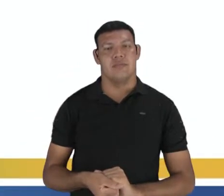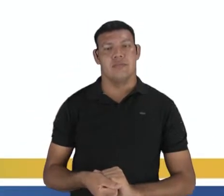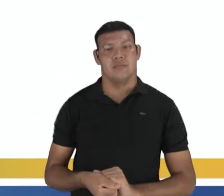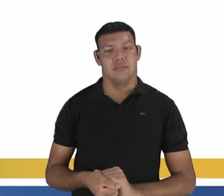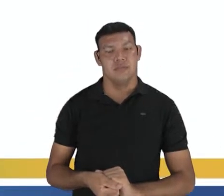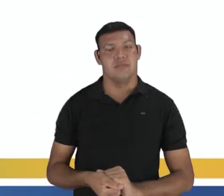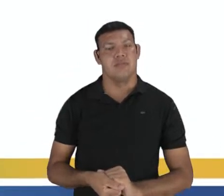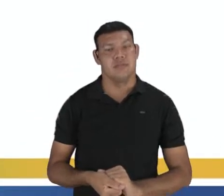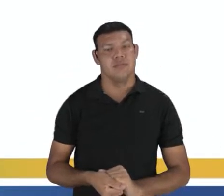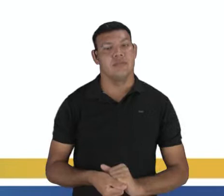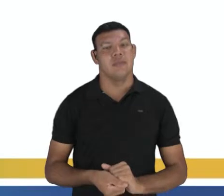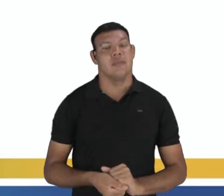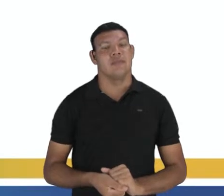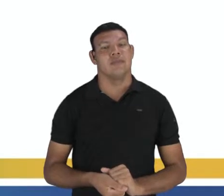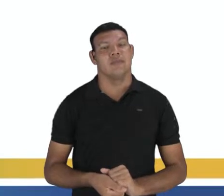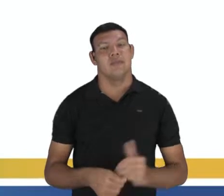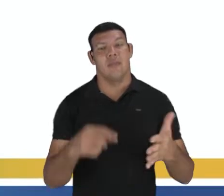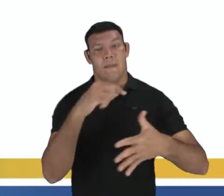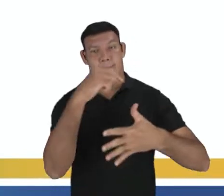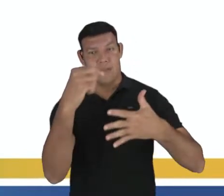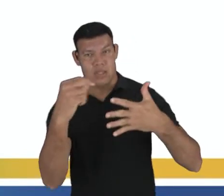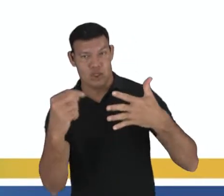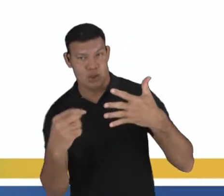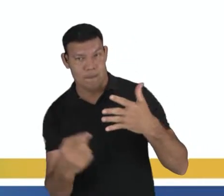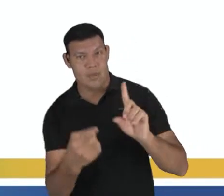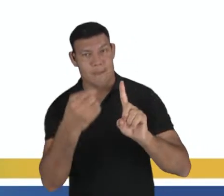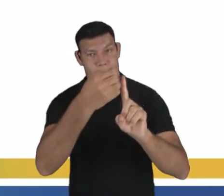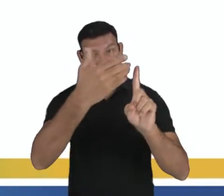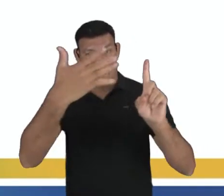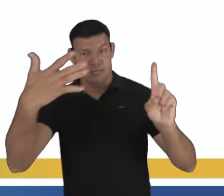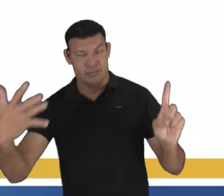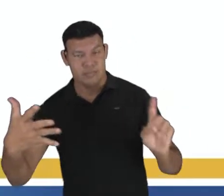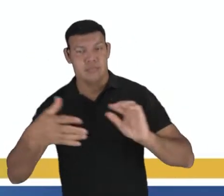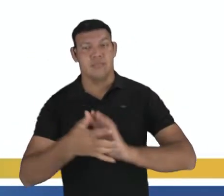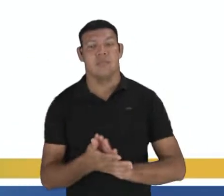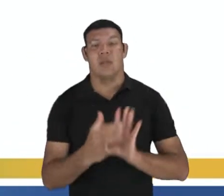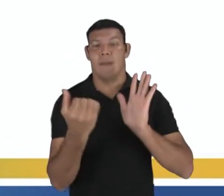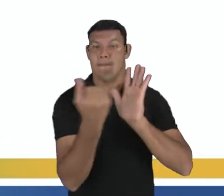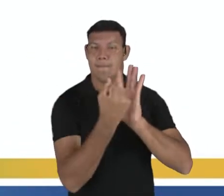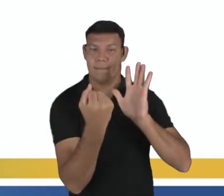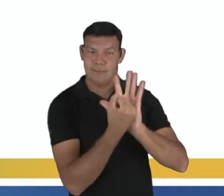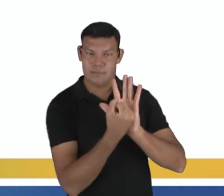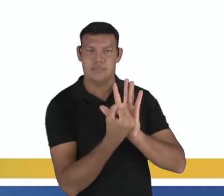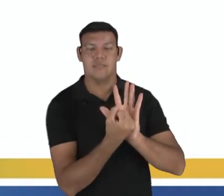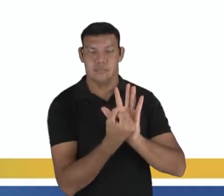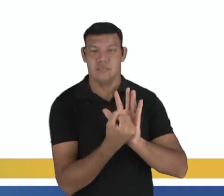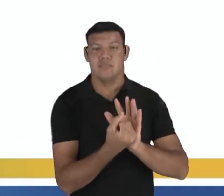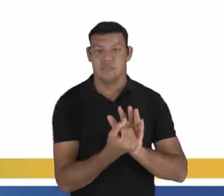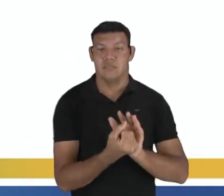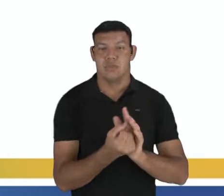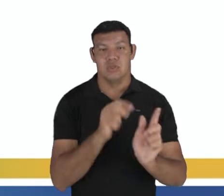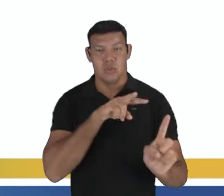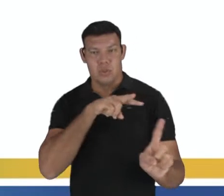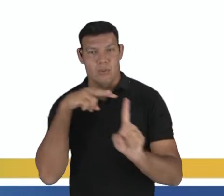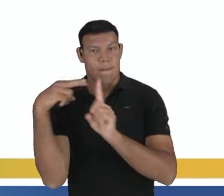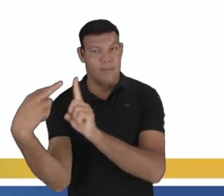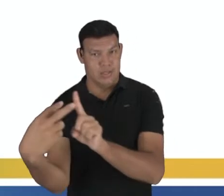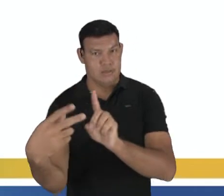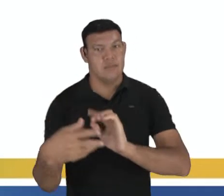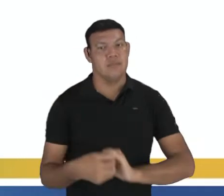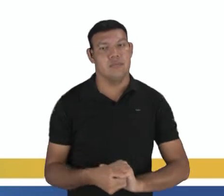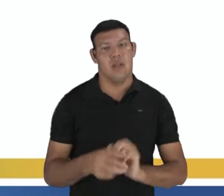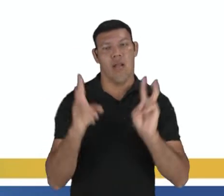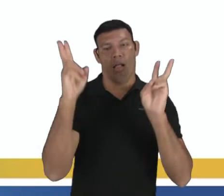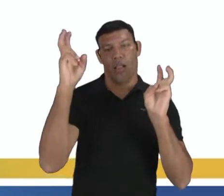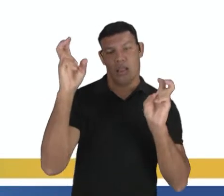Como? Pelos determinadores de operadores argumentativos, pelos marcadores de pressuposição,